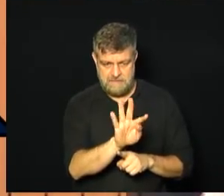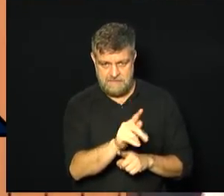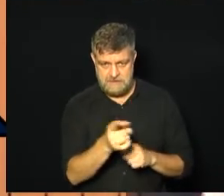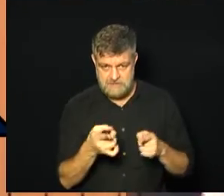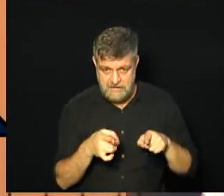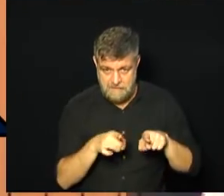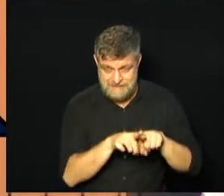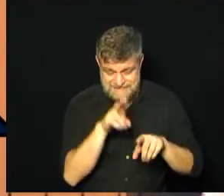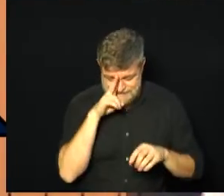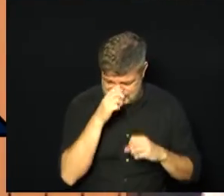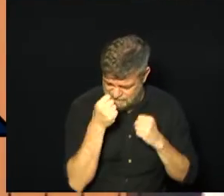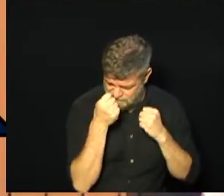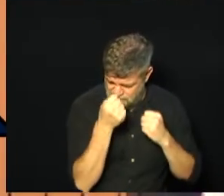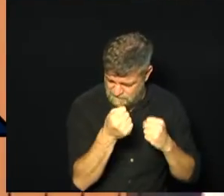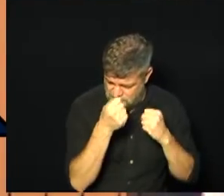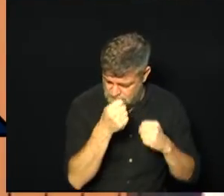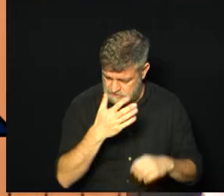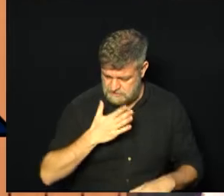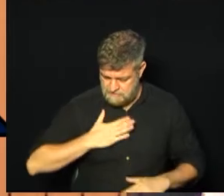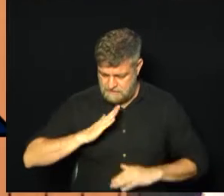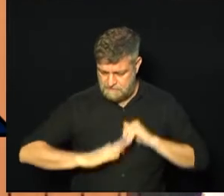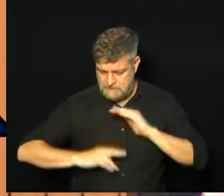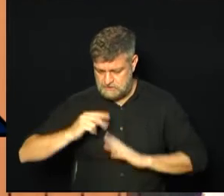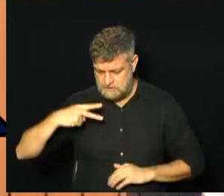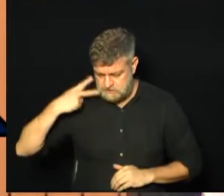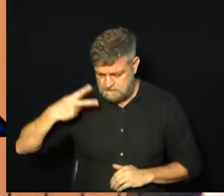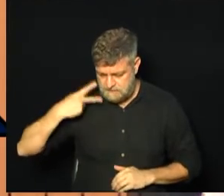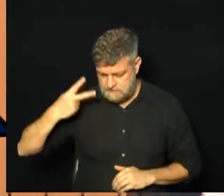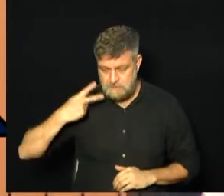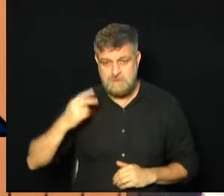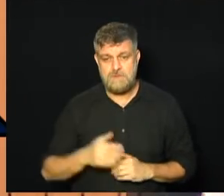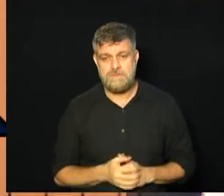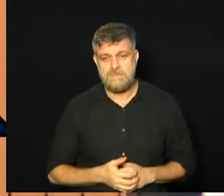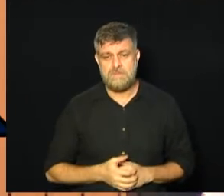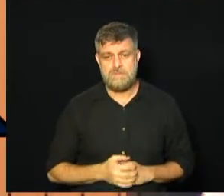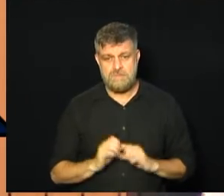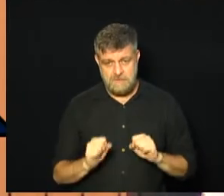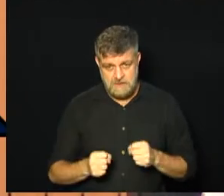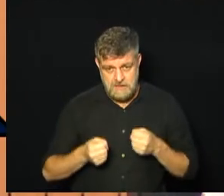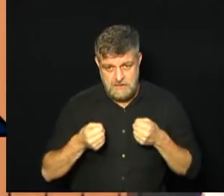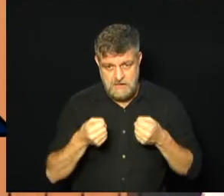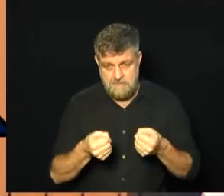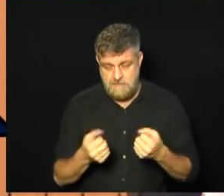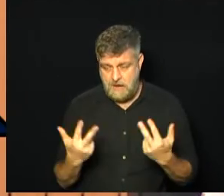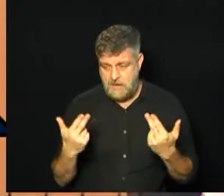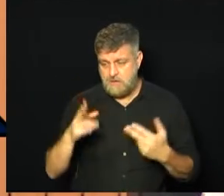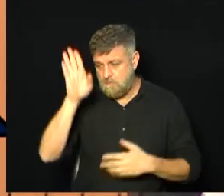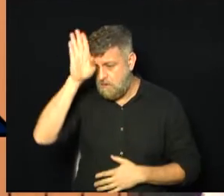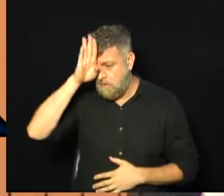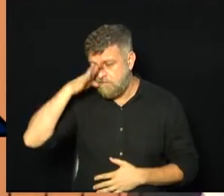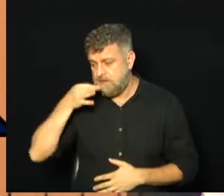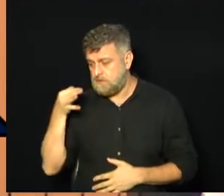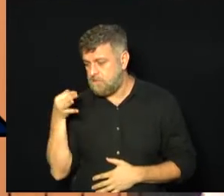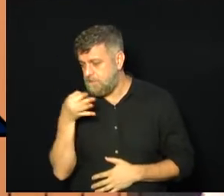gente tem no nosso mandato. Também reafirmar isso um pouco que o Pedro falou.